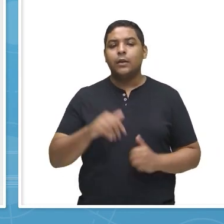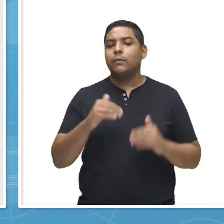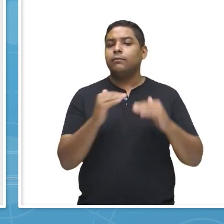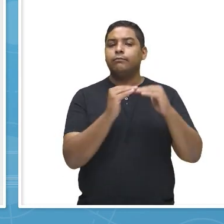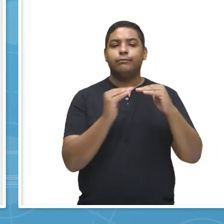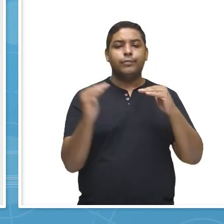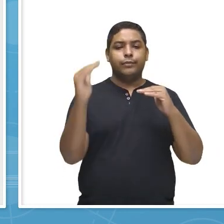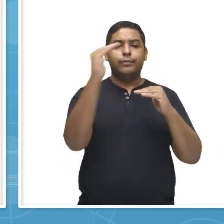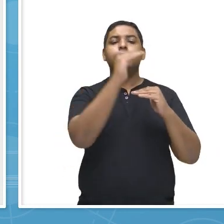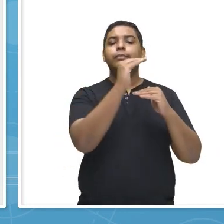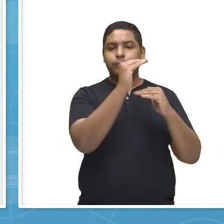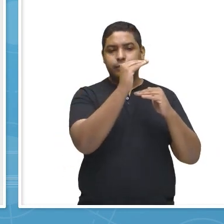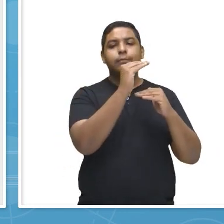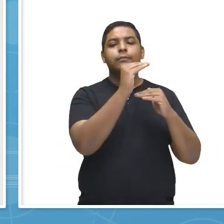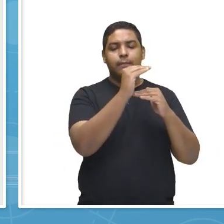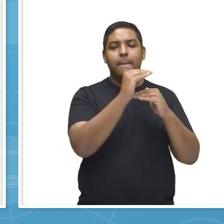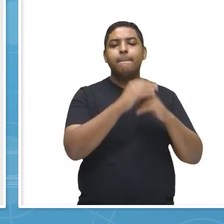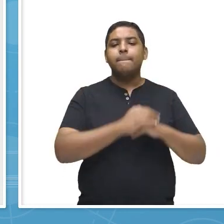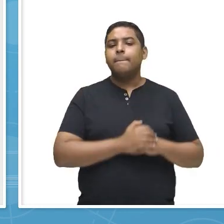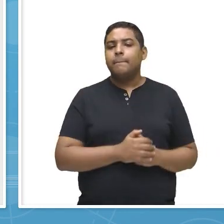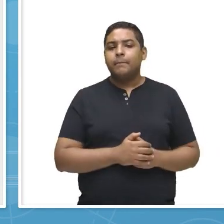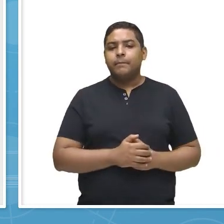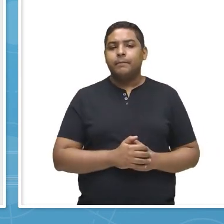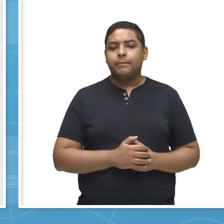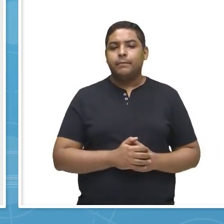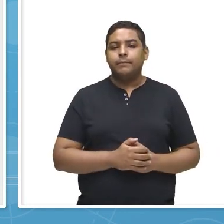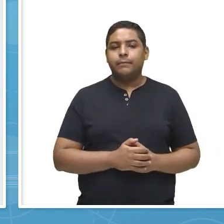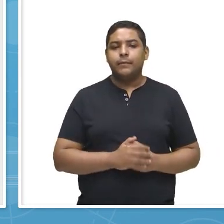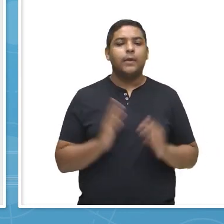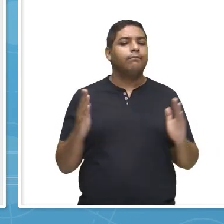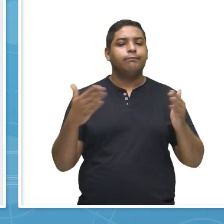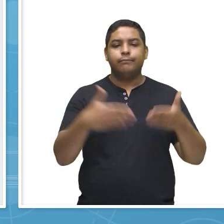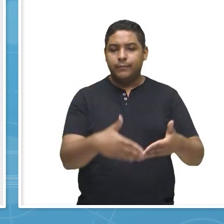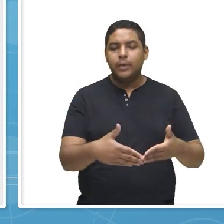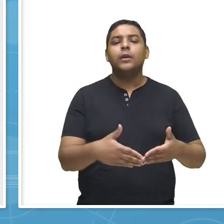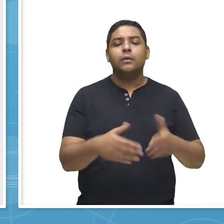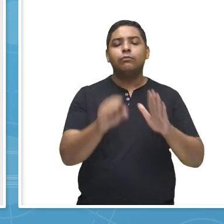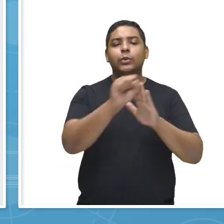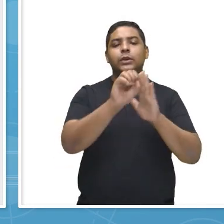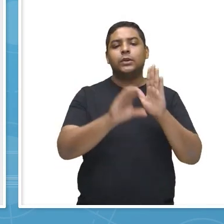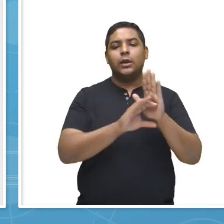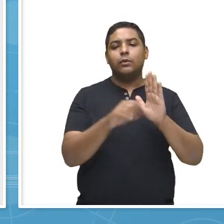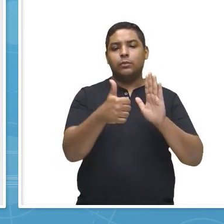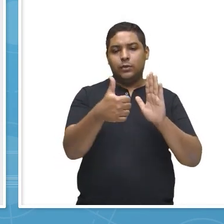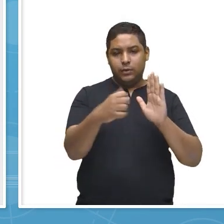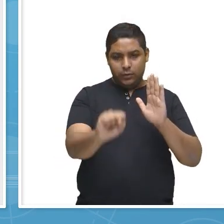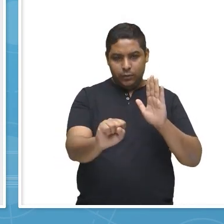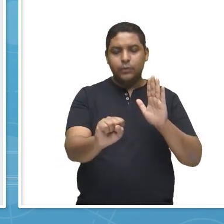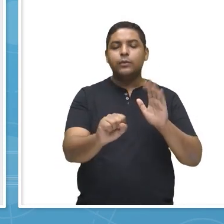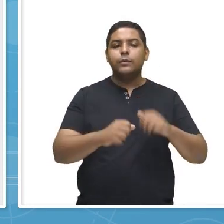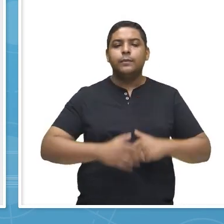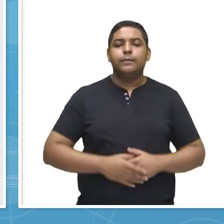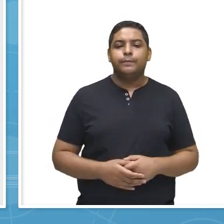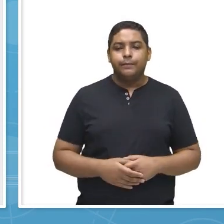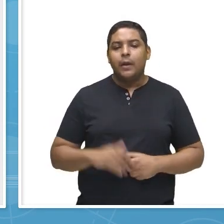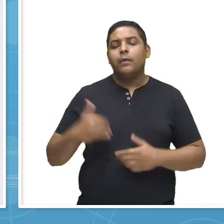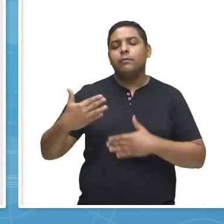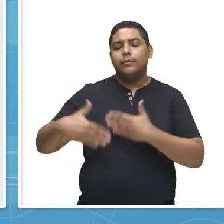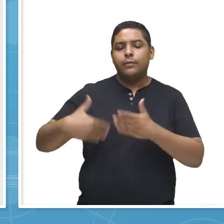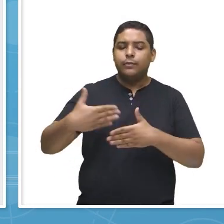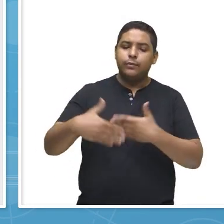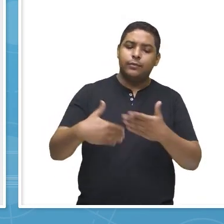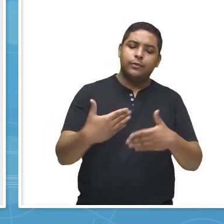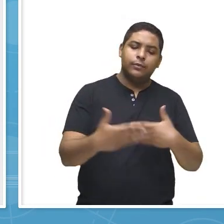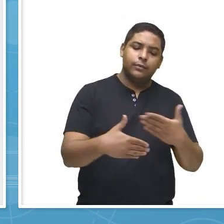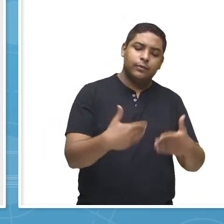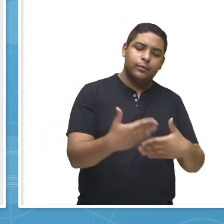né? Se torna predominante a partir, mais especificamente, do século XVIII. E ao longo do tempo, o capitalismo ele